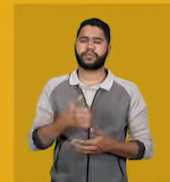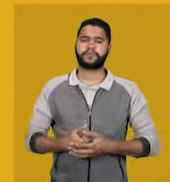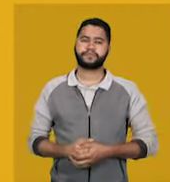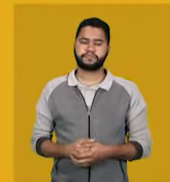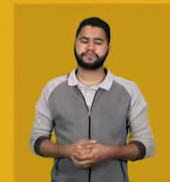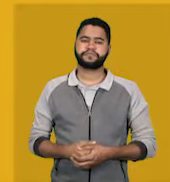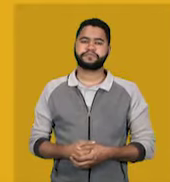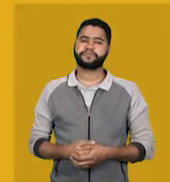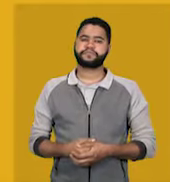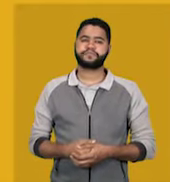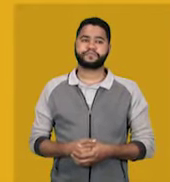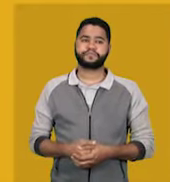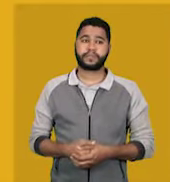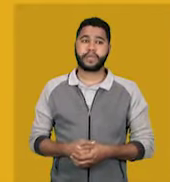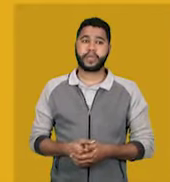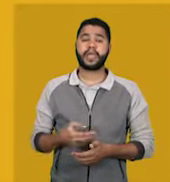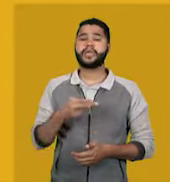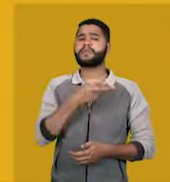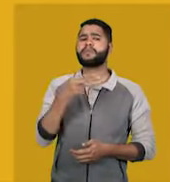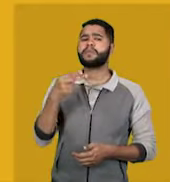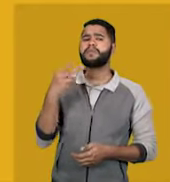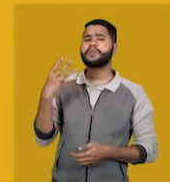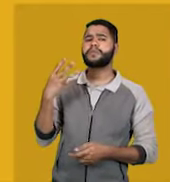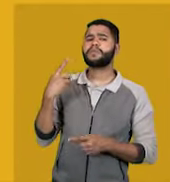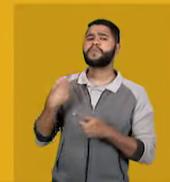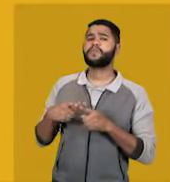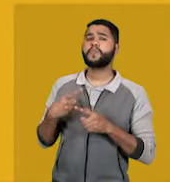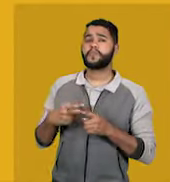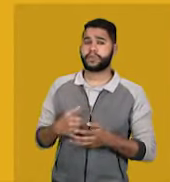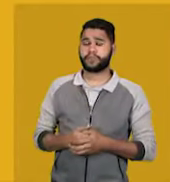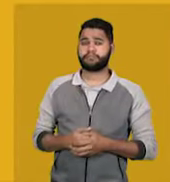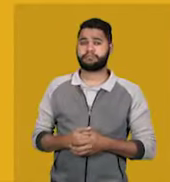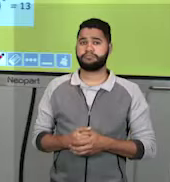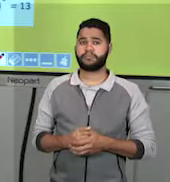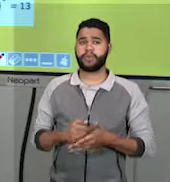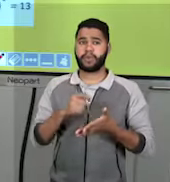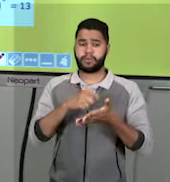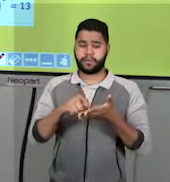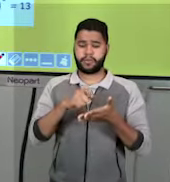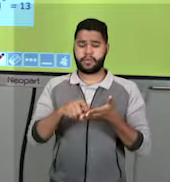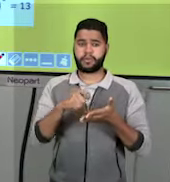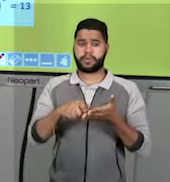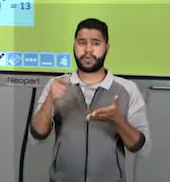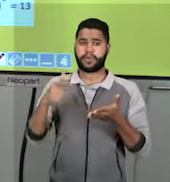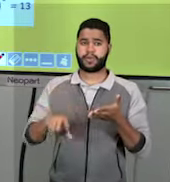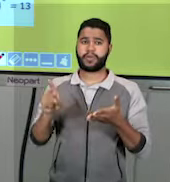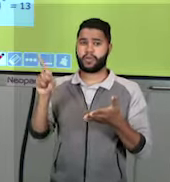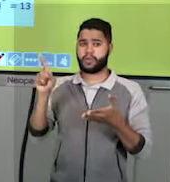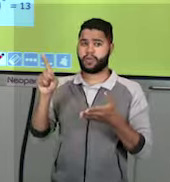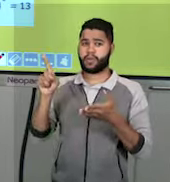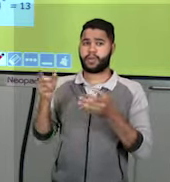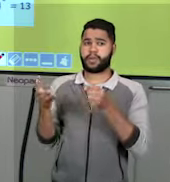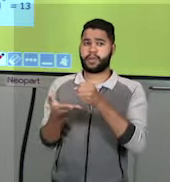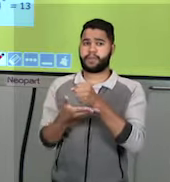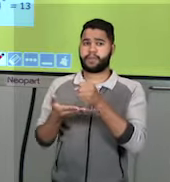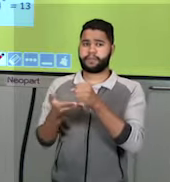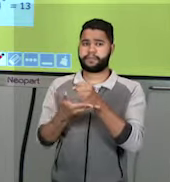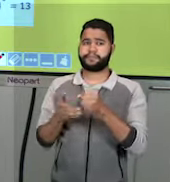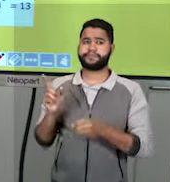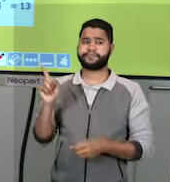Então, o logaritmo vai ser igual a 3, por quê? Porque eu vou reescrever isso aqui, ó. Pega esta base, vou escrever aqui do lado,